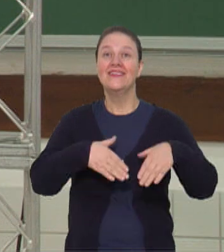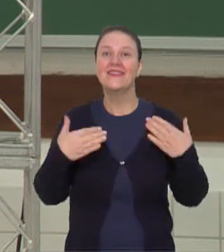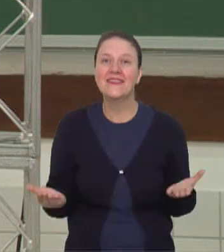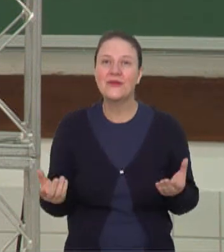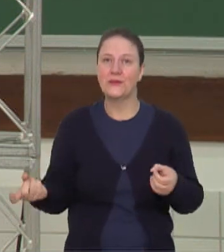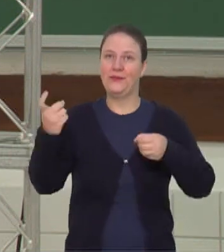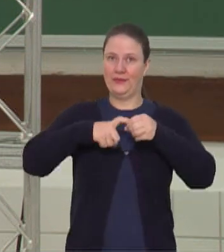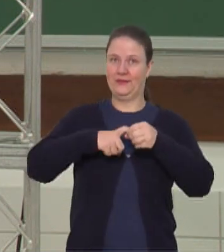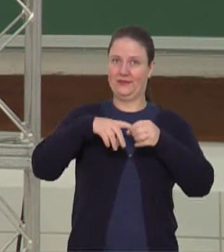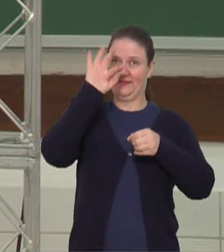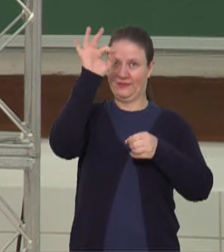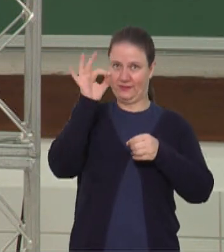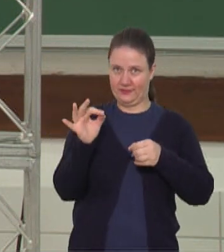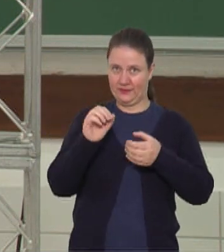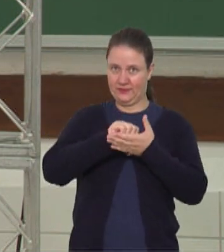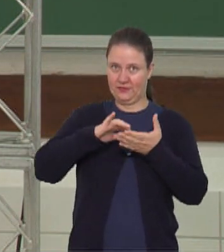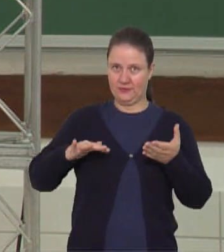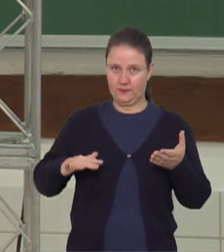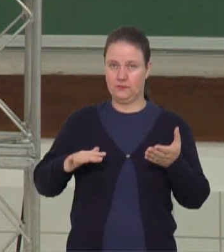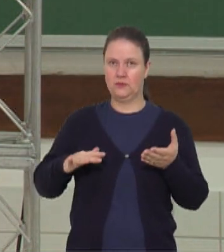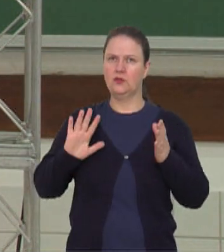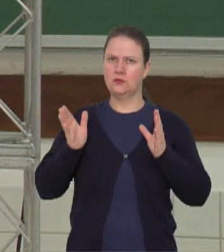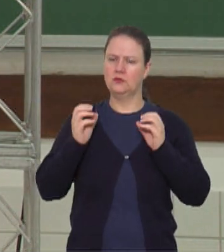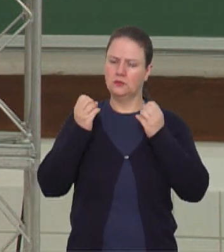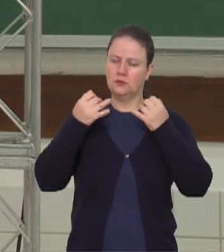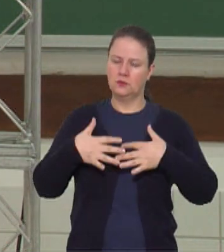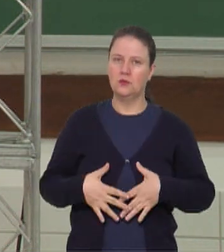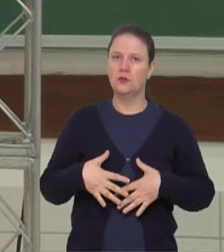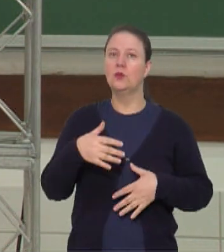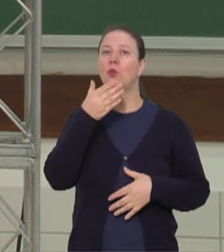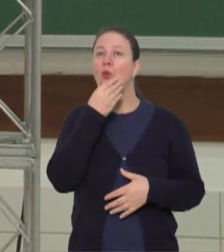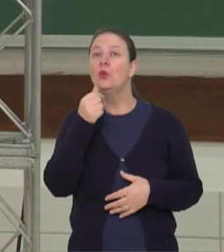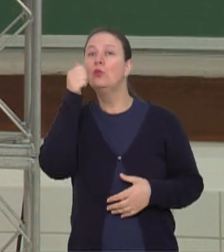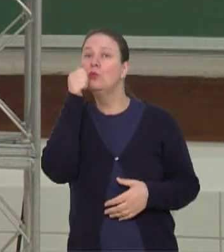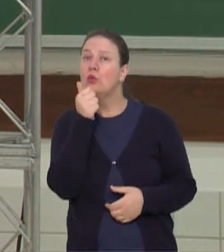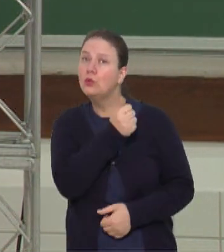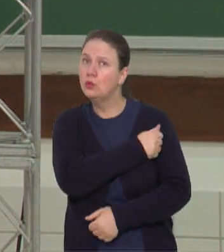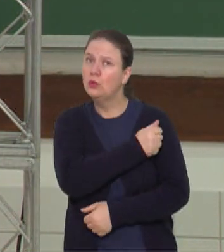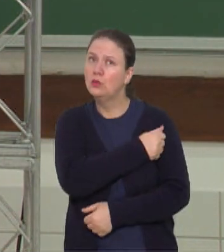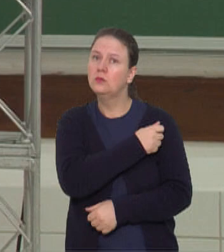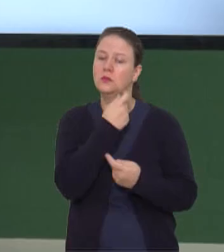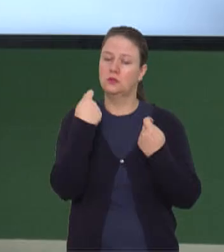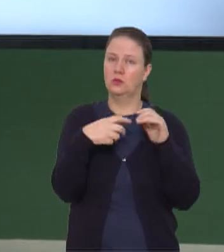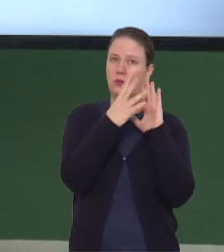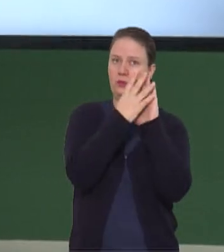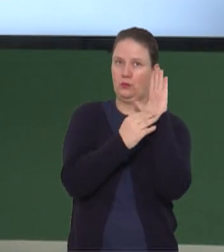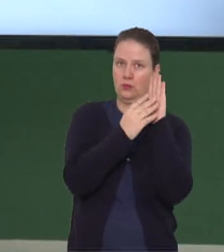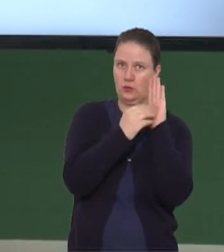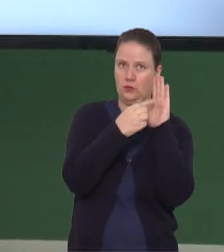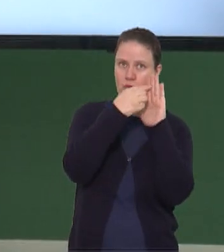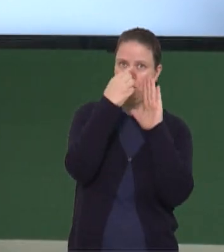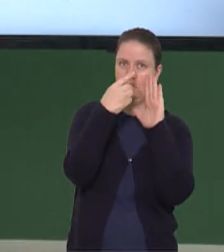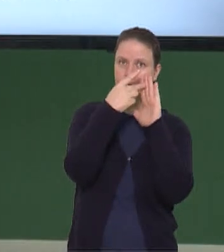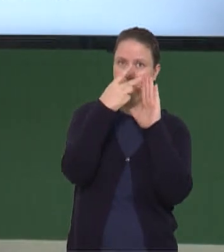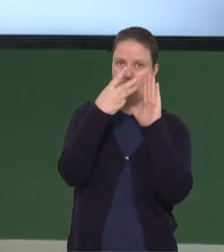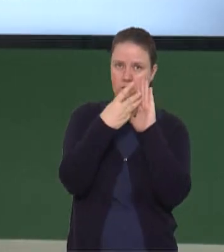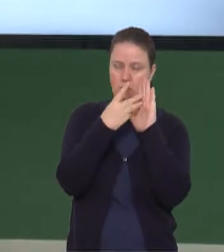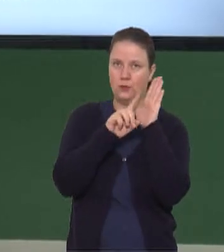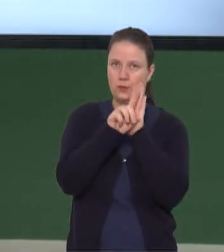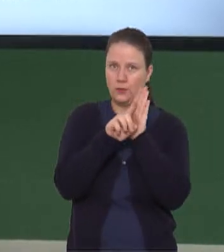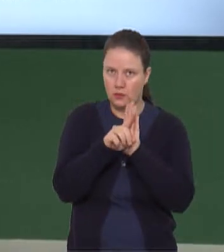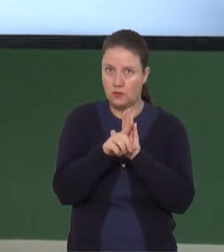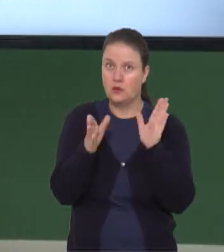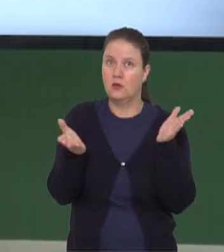Então, voltamos para a correção da nossa atividade. Como eu falei para vocês, alunos e alunas, vocês tinham que copiar as 3 questões aqui e